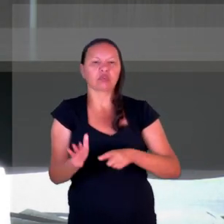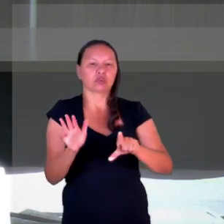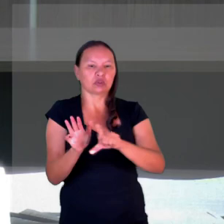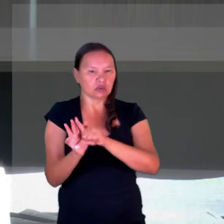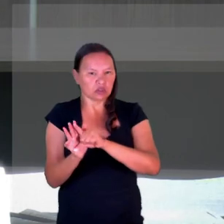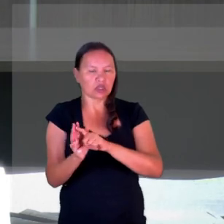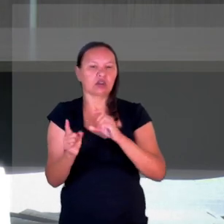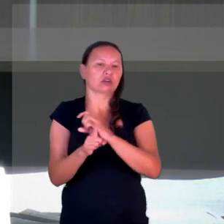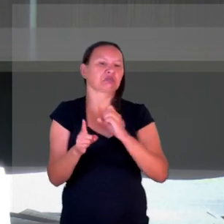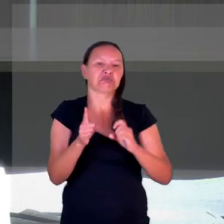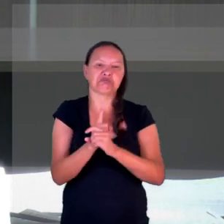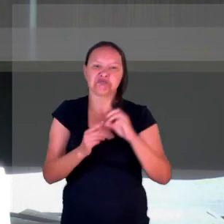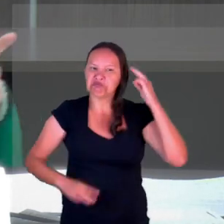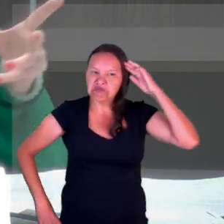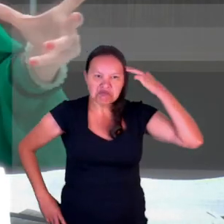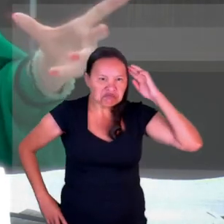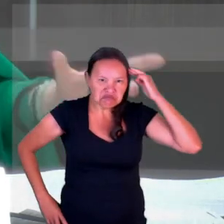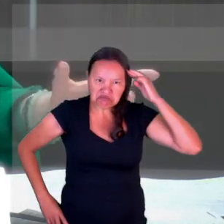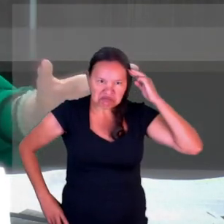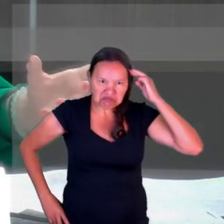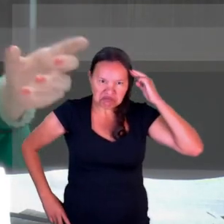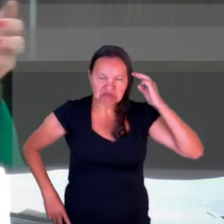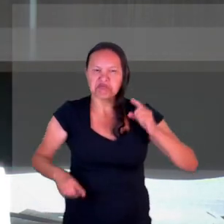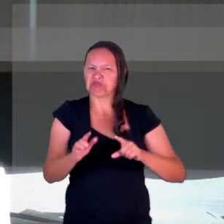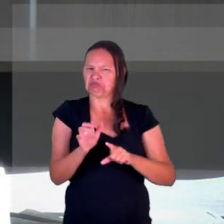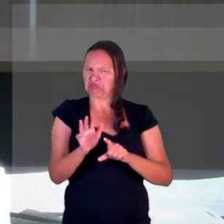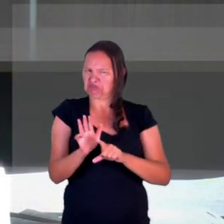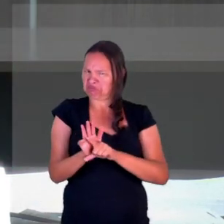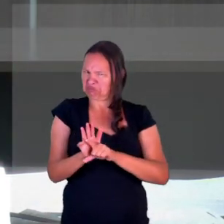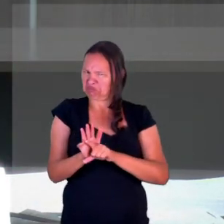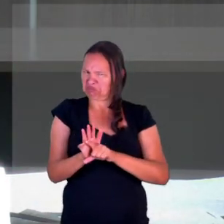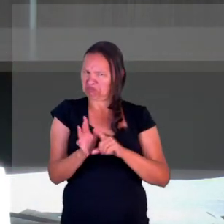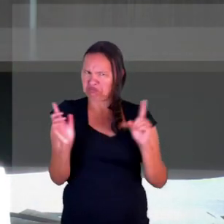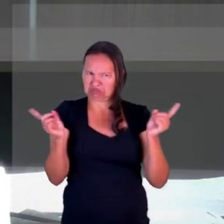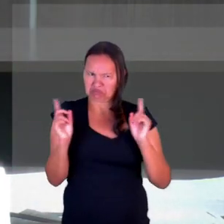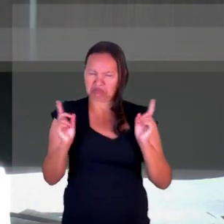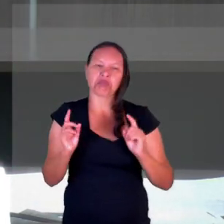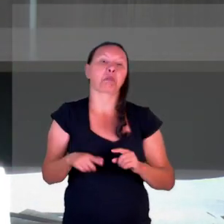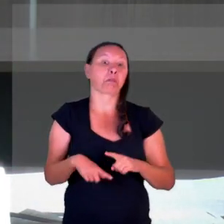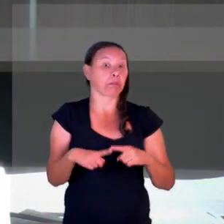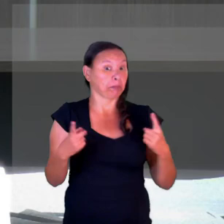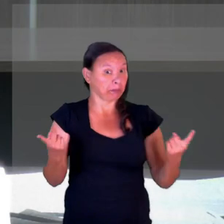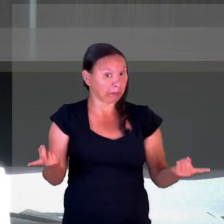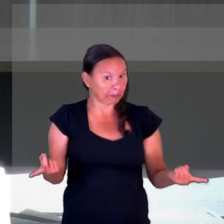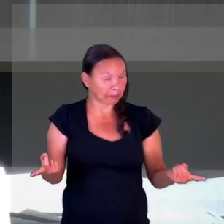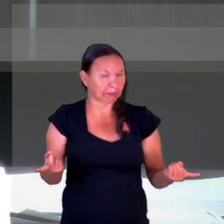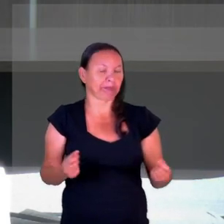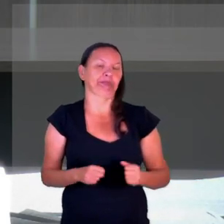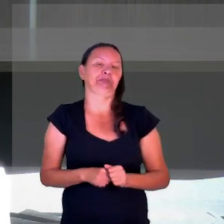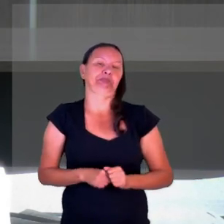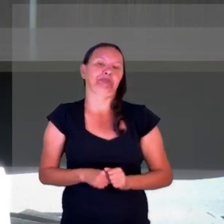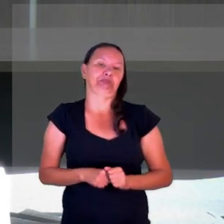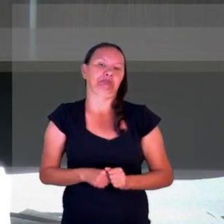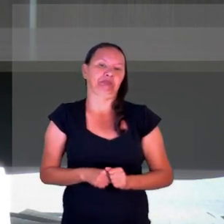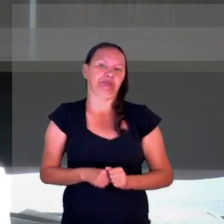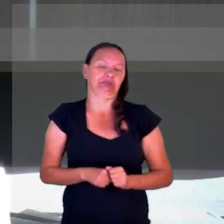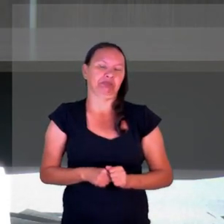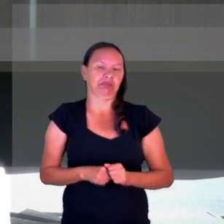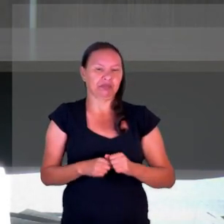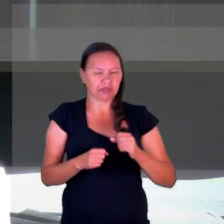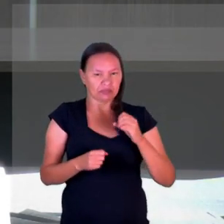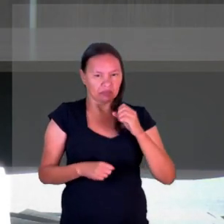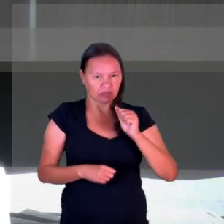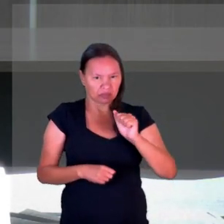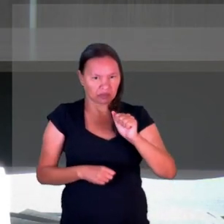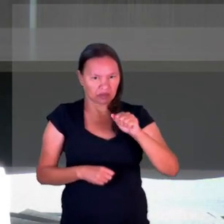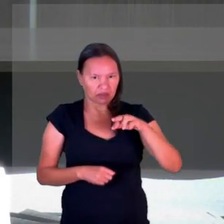porque eles não entendiam que esse fossem direitos pois bem aí o artigo